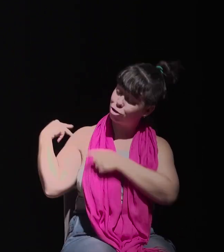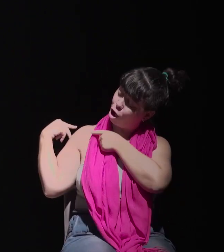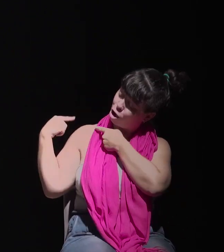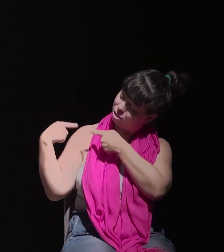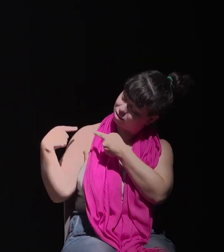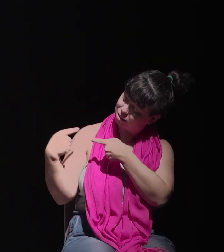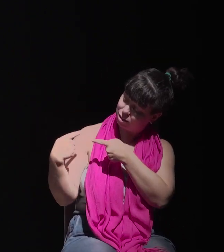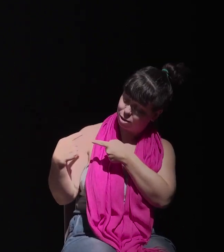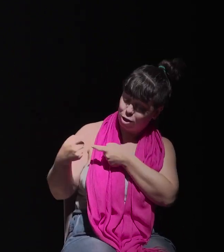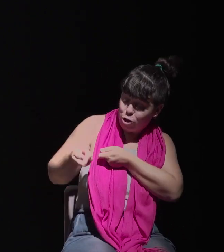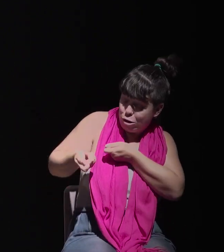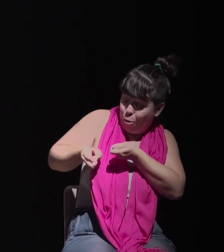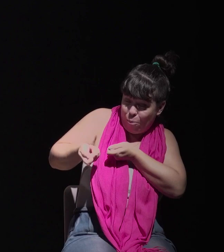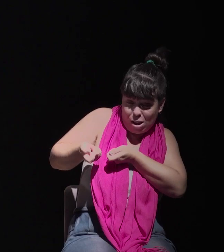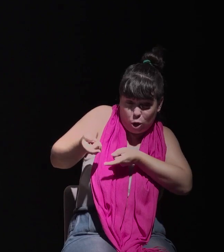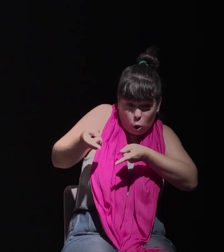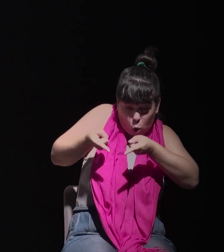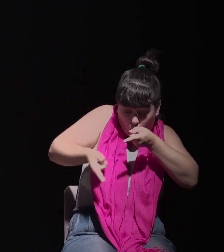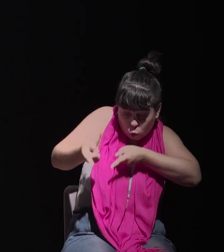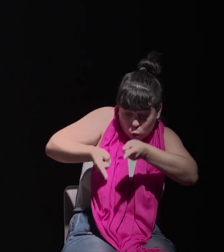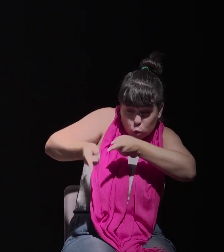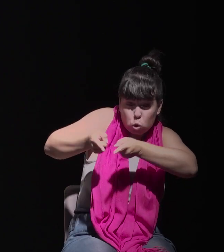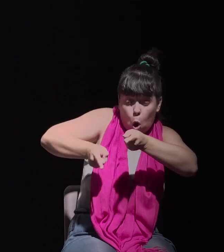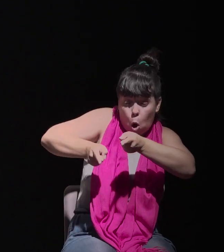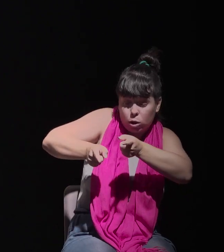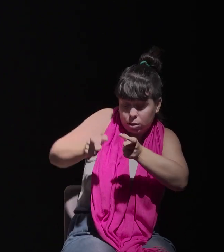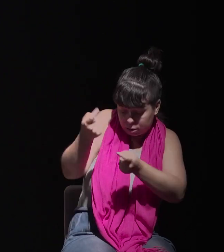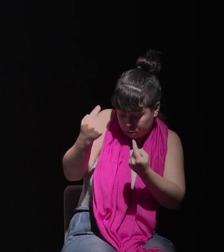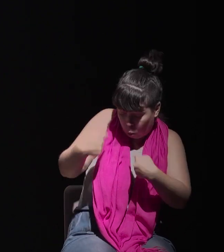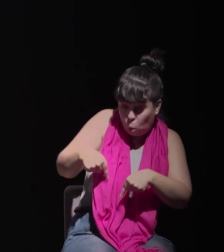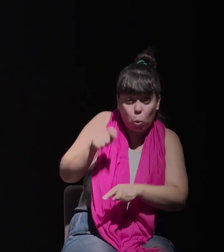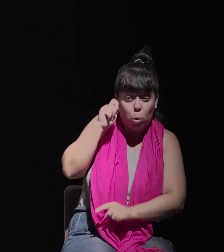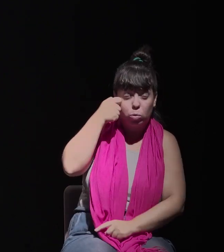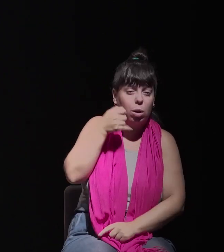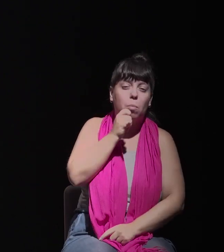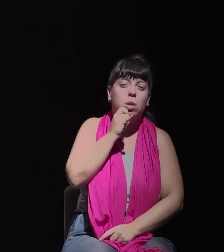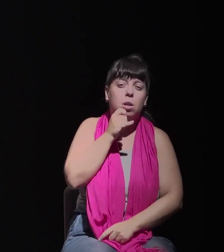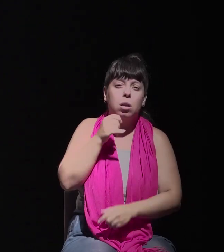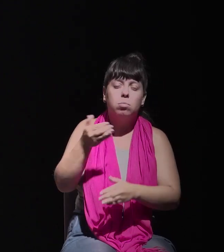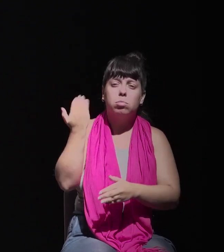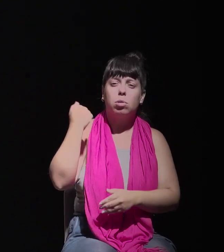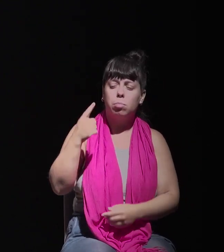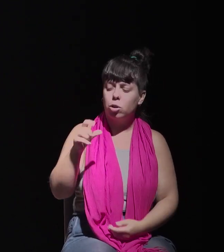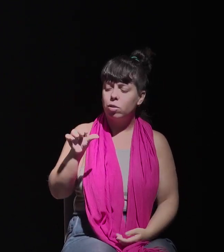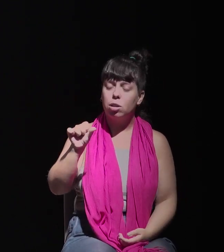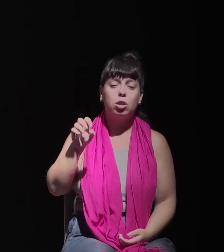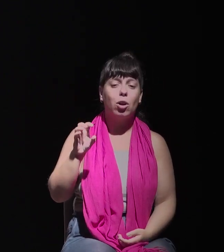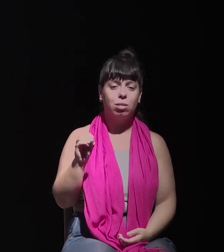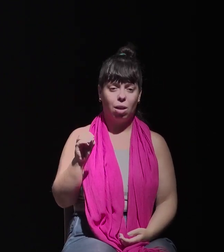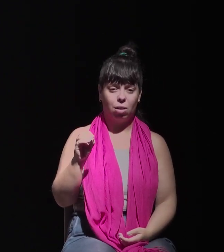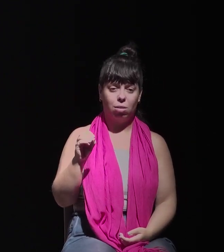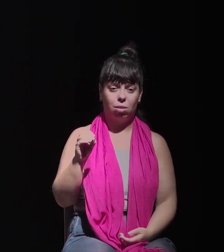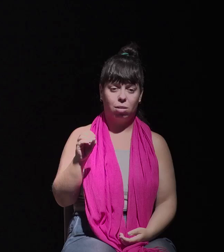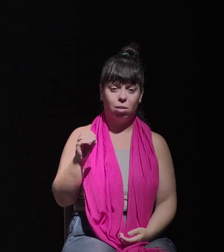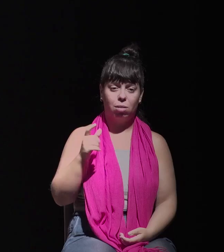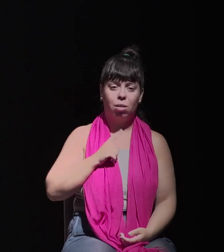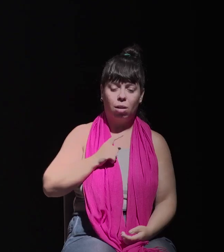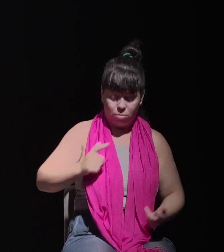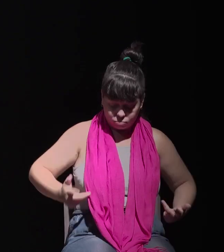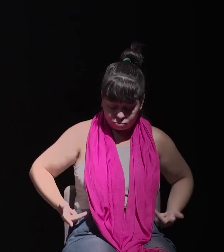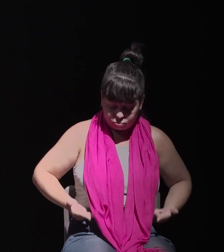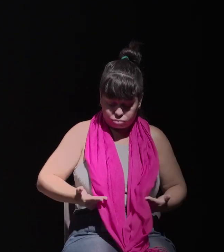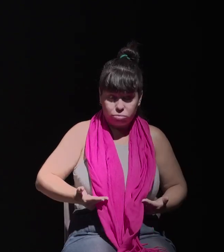domínio e um controle sobre o corpo negro, então não tem problema nenhum, por exemplo, no final dos anos 80, de esterilizar em massa mulheres negras na periferia do